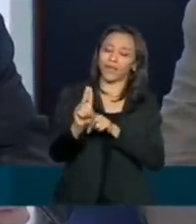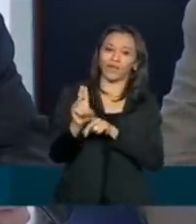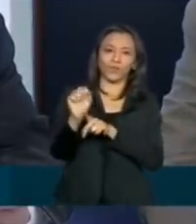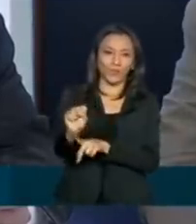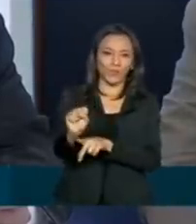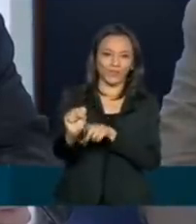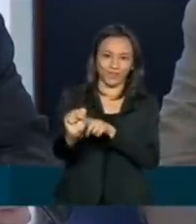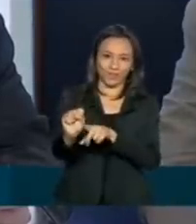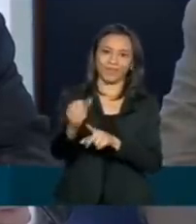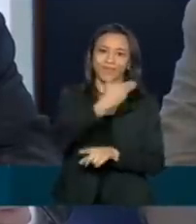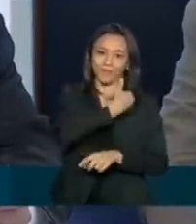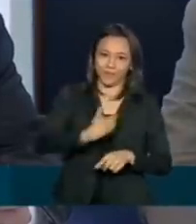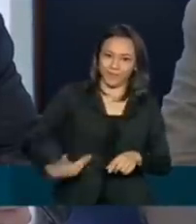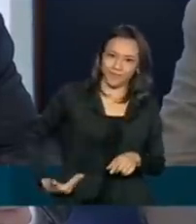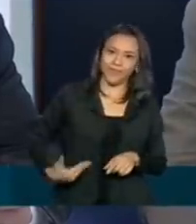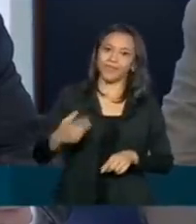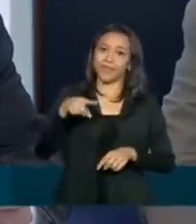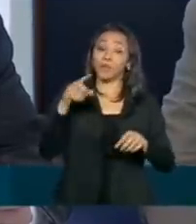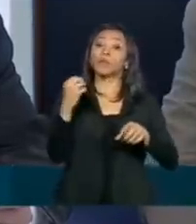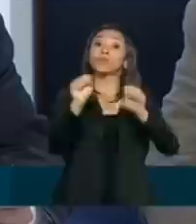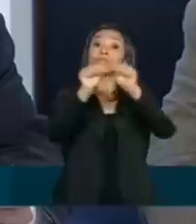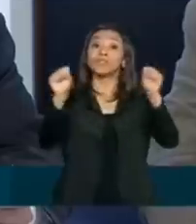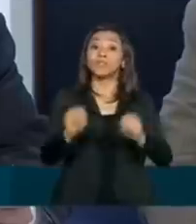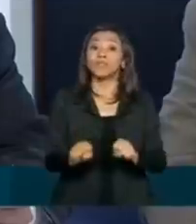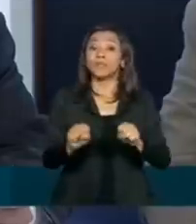de Saúde que nós temos no Brasil, que é um exemplo para o mundo.